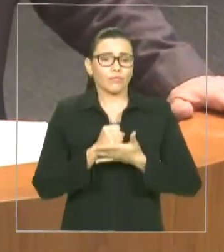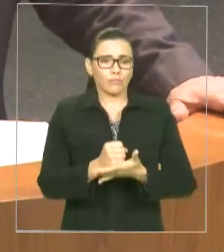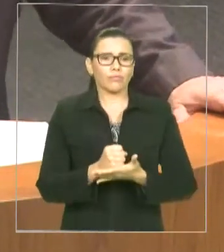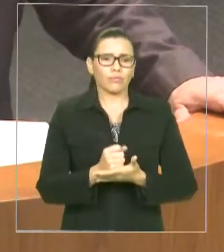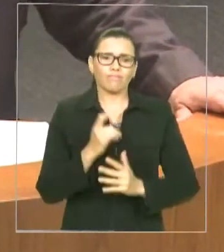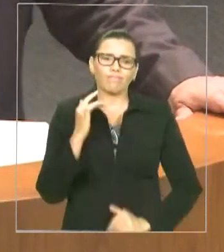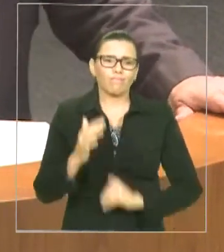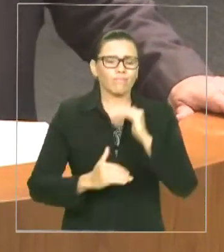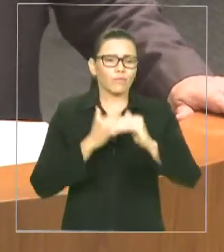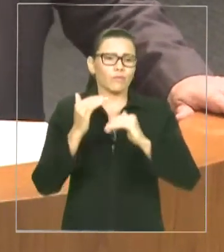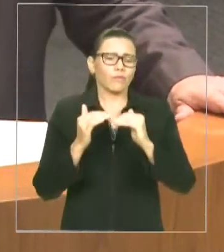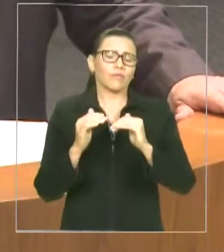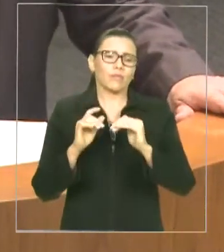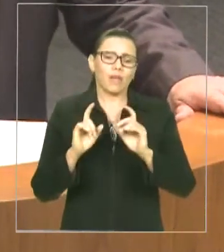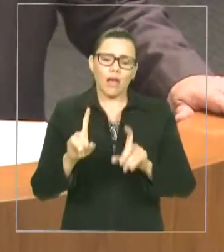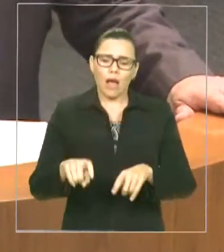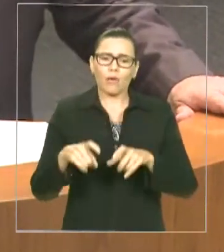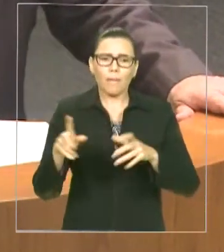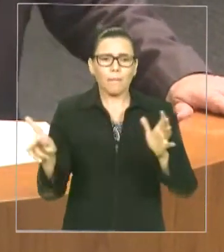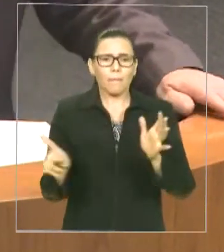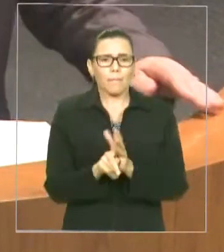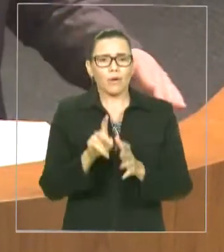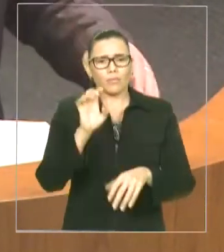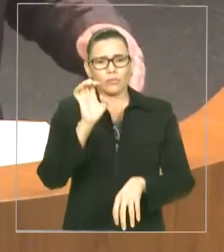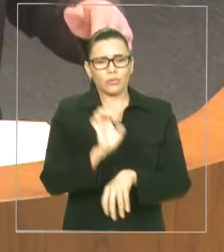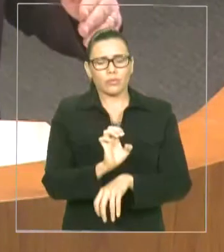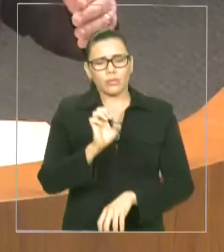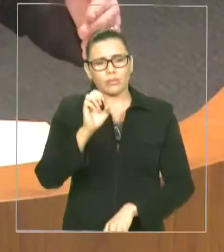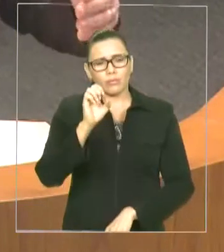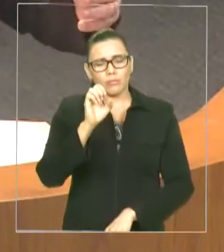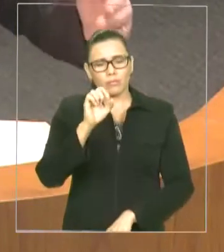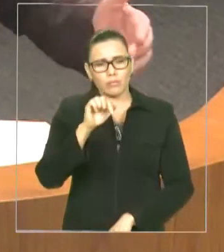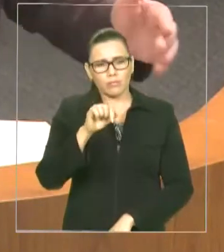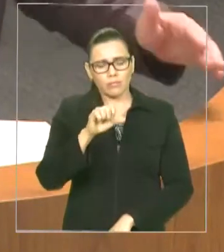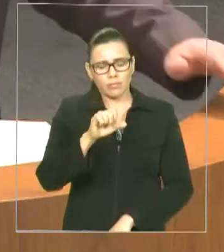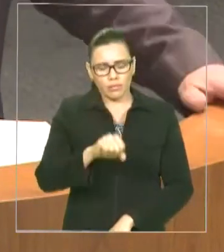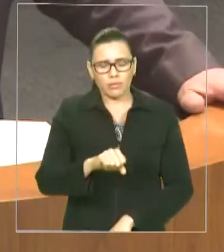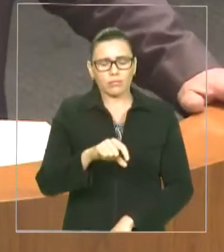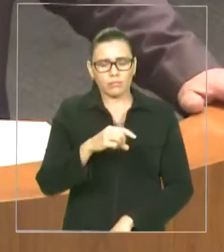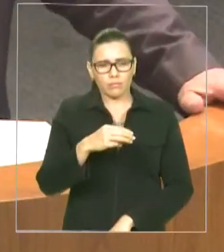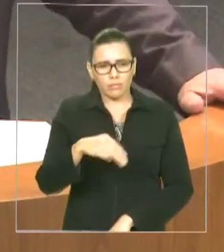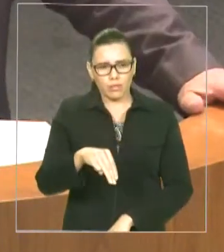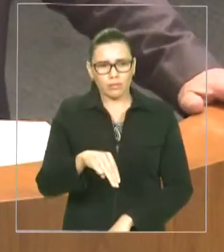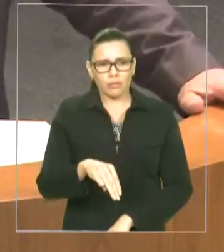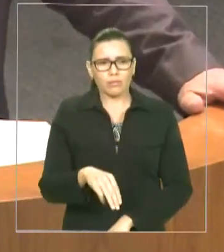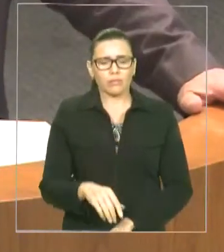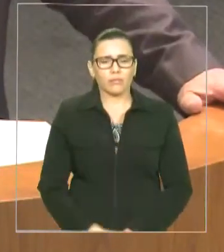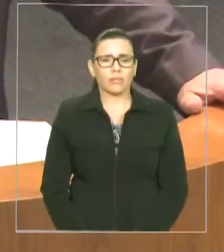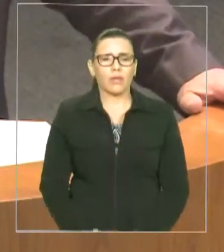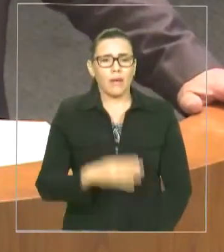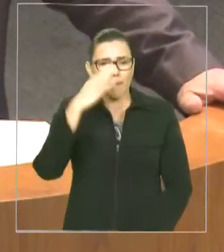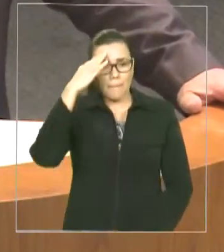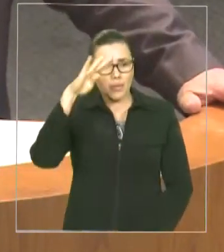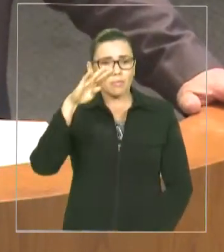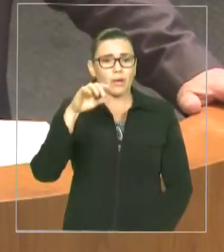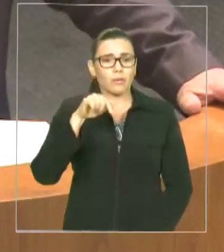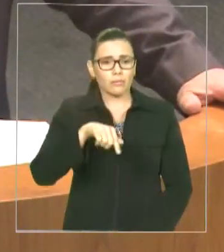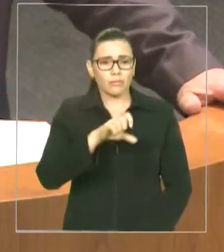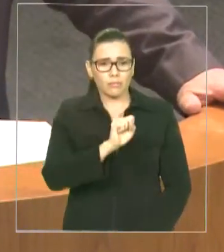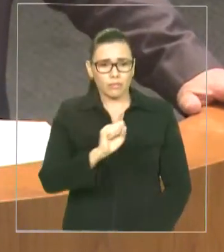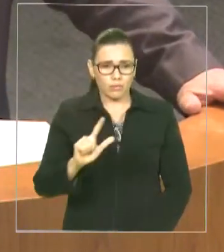São Luís. O espaço, que também contempla artesanato, artes